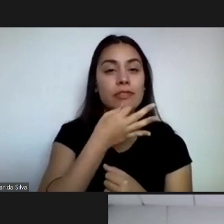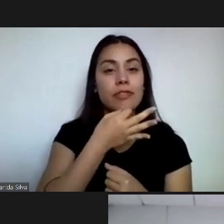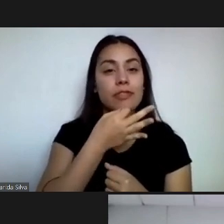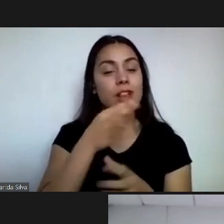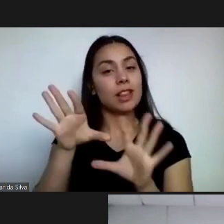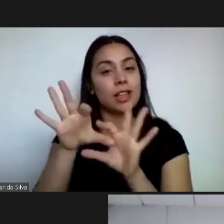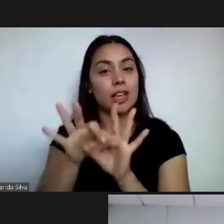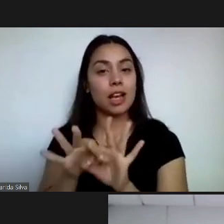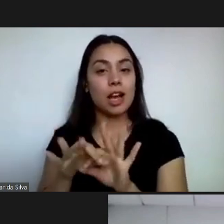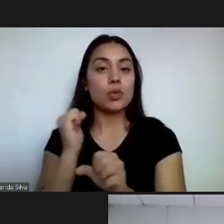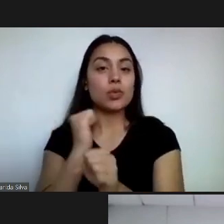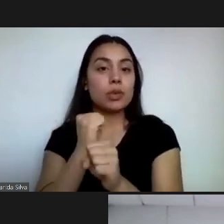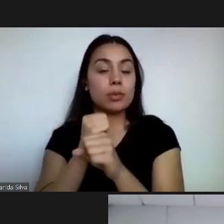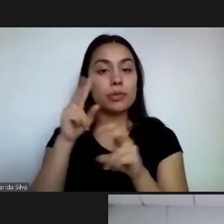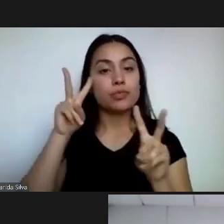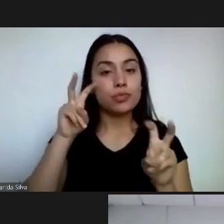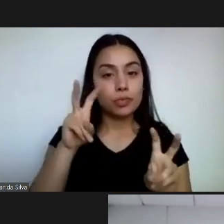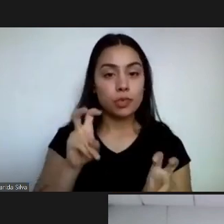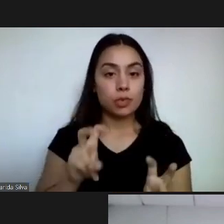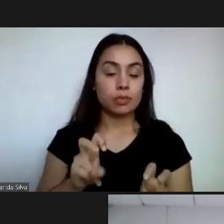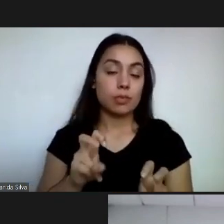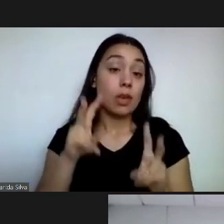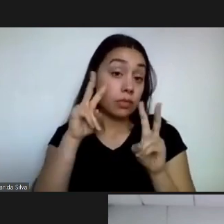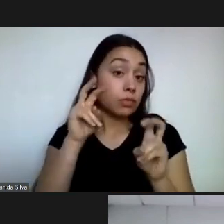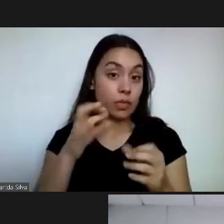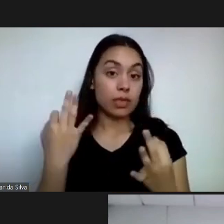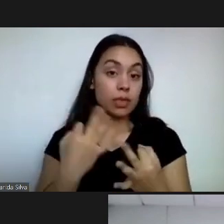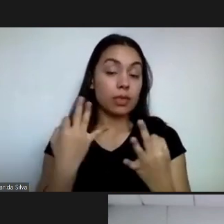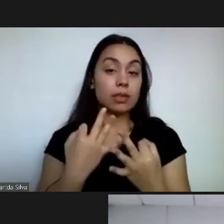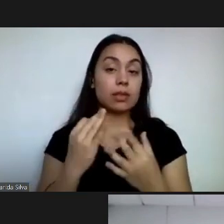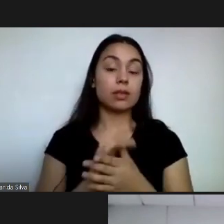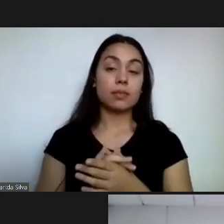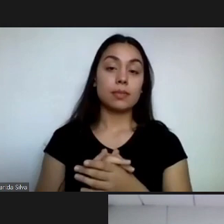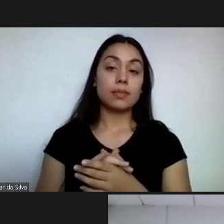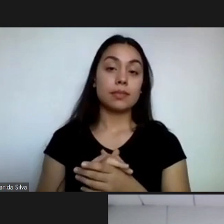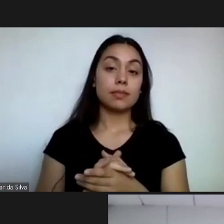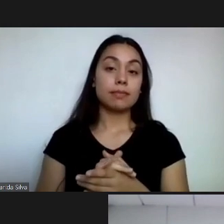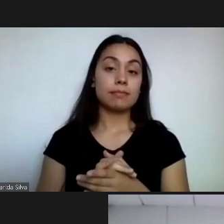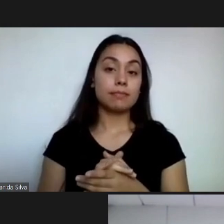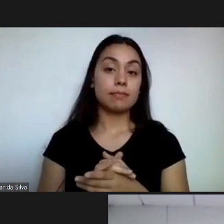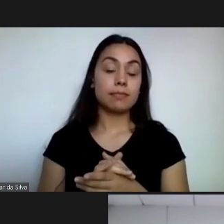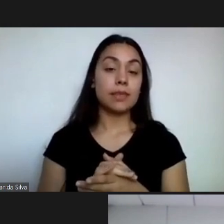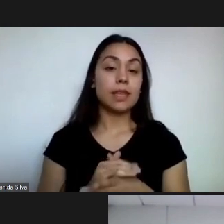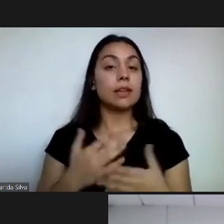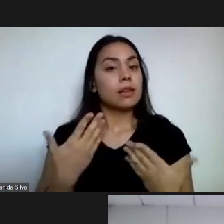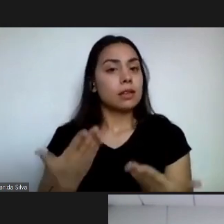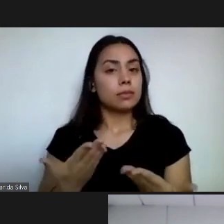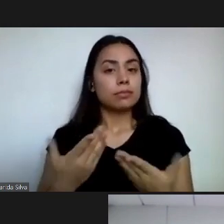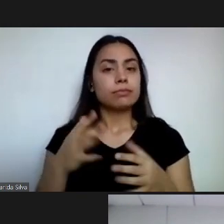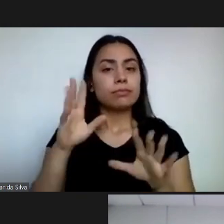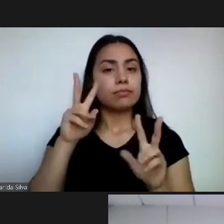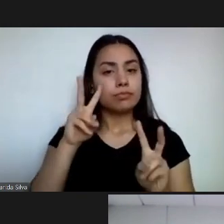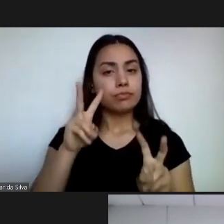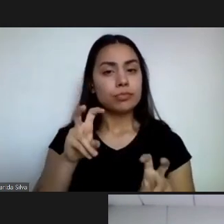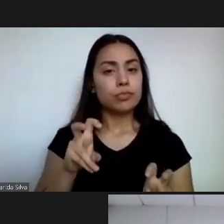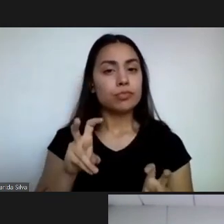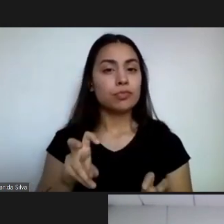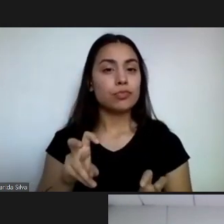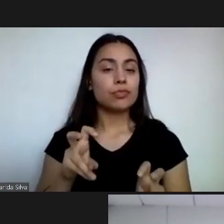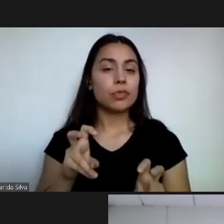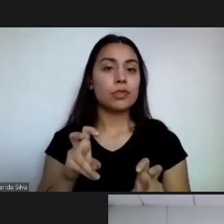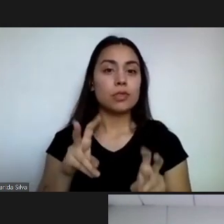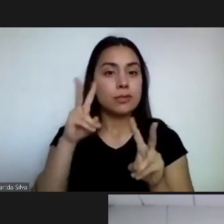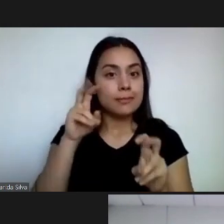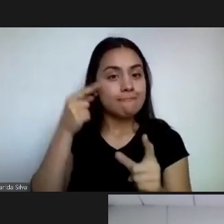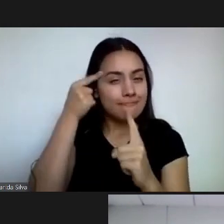de investigação, tendo em conta que é investigadora, e, portanto, das suas obsessões, como eu costumo dizer, os investigadores